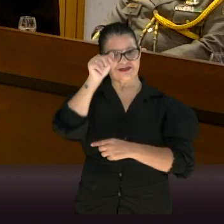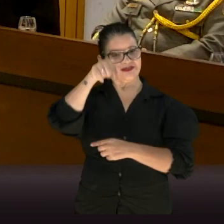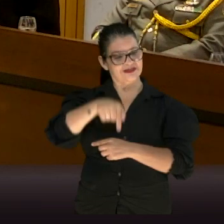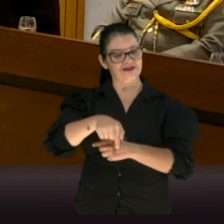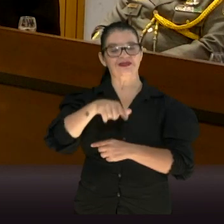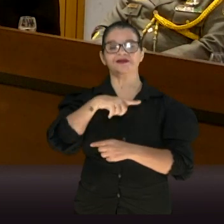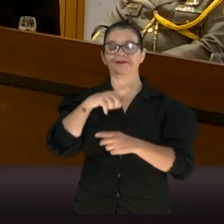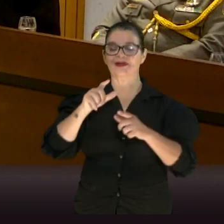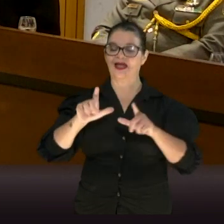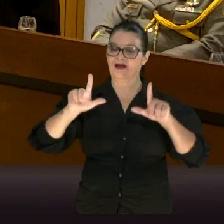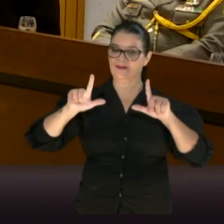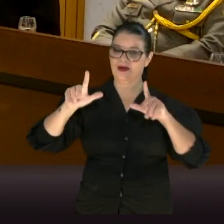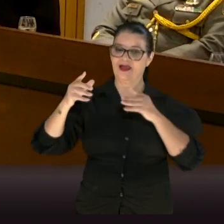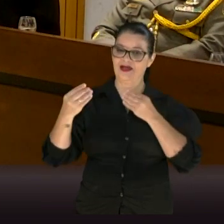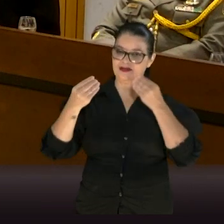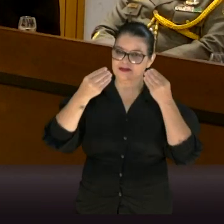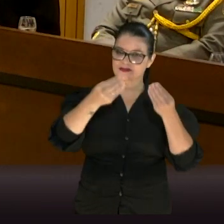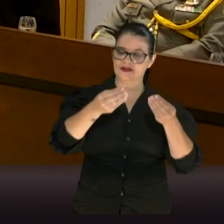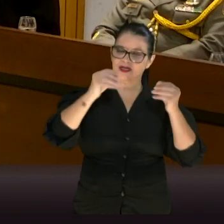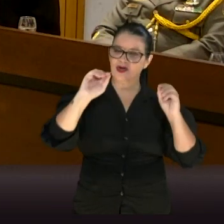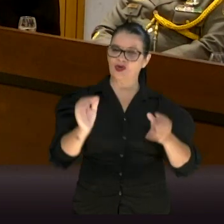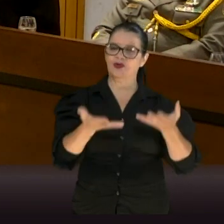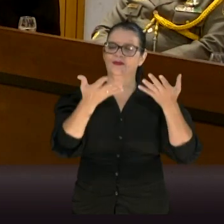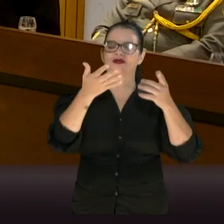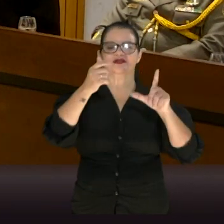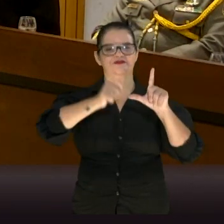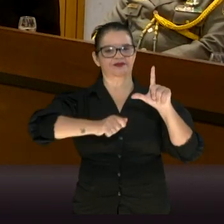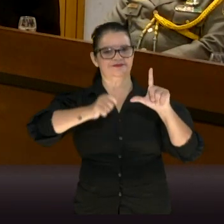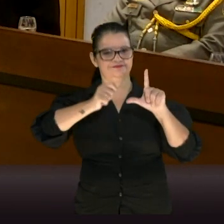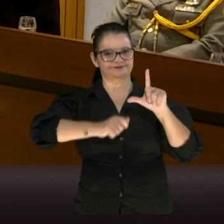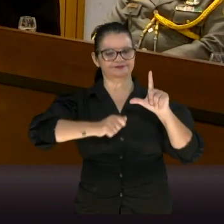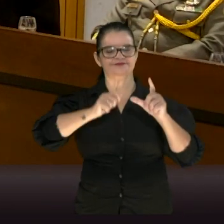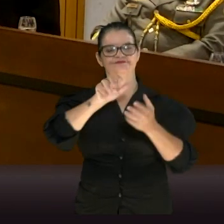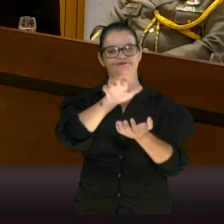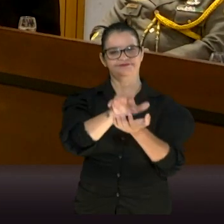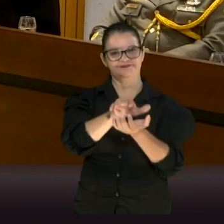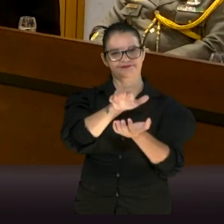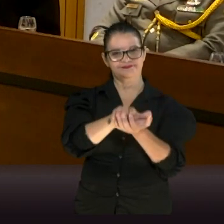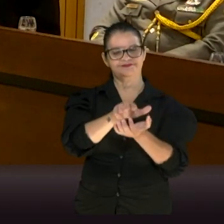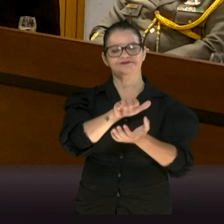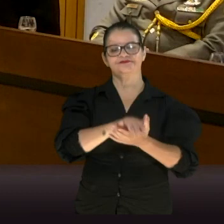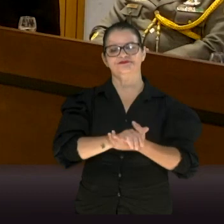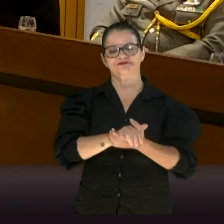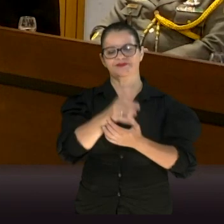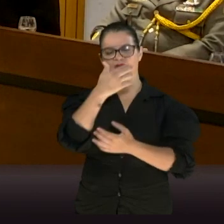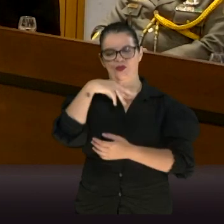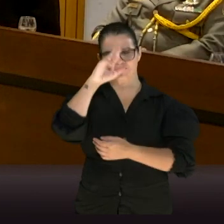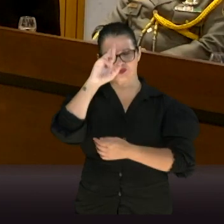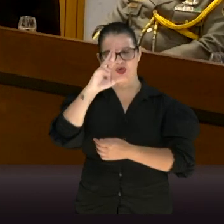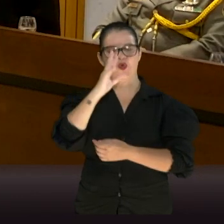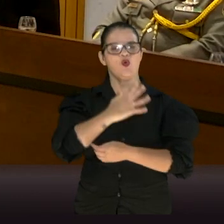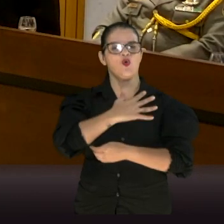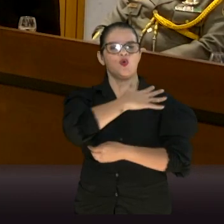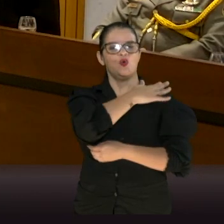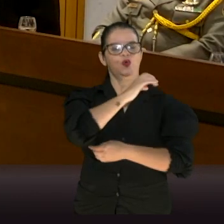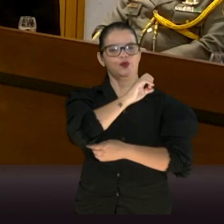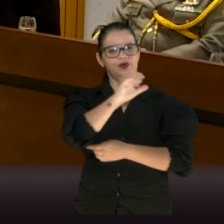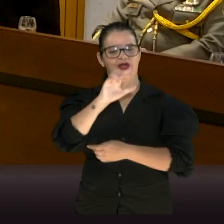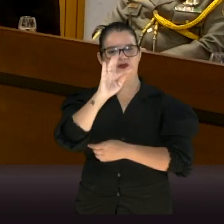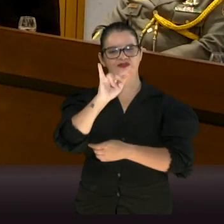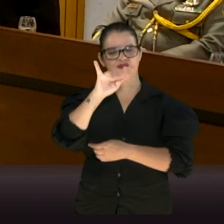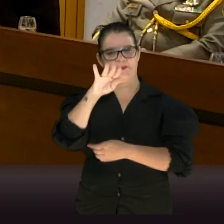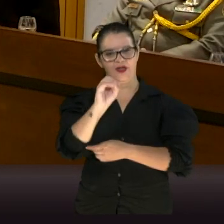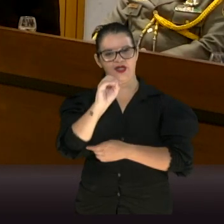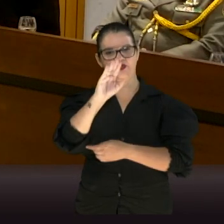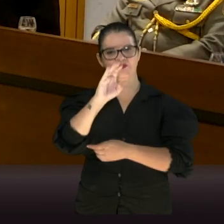entrega de uma placa comemorativa da Assembleia Legislativa de Pernambuco ao excelentíssimo senhor coronel Tibério César